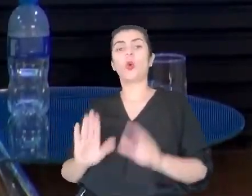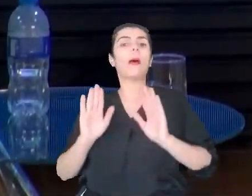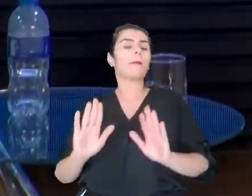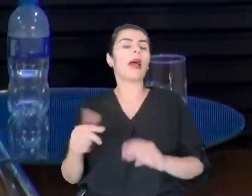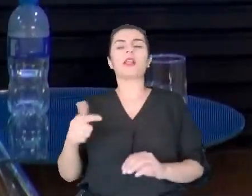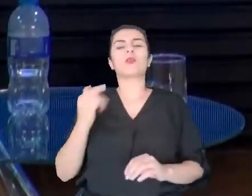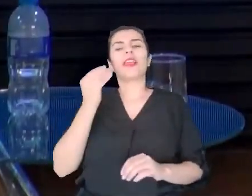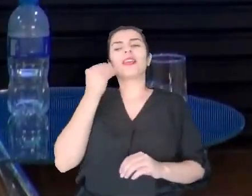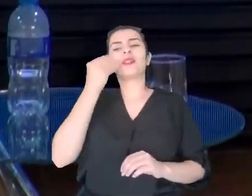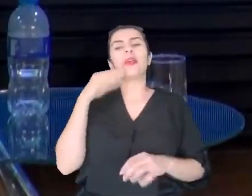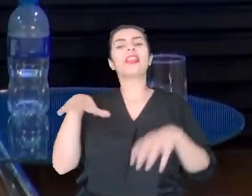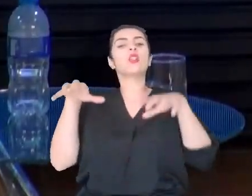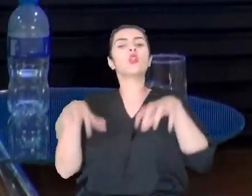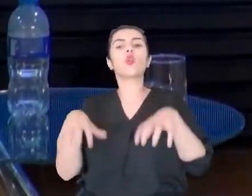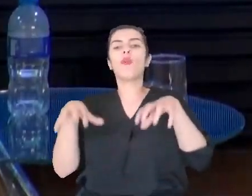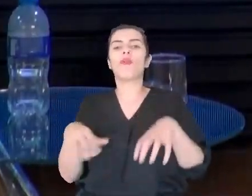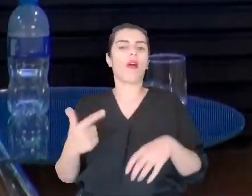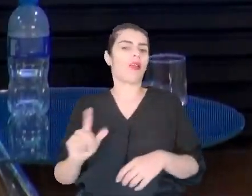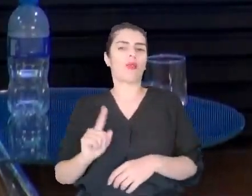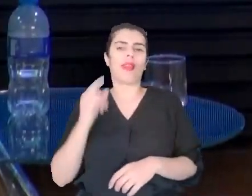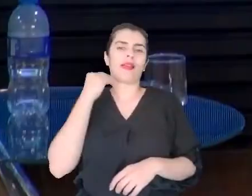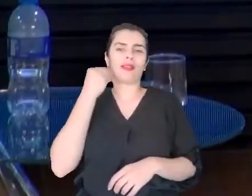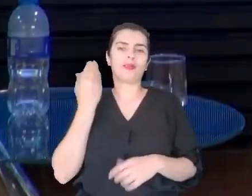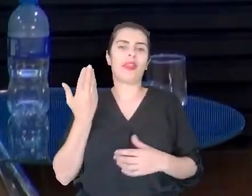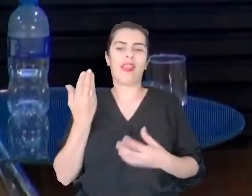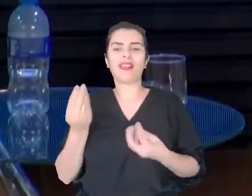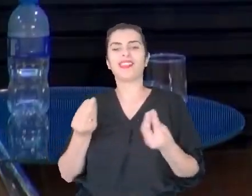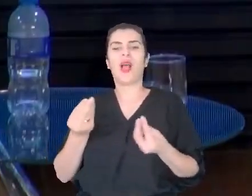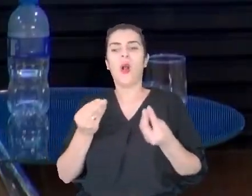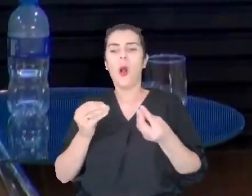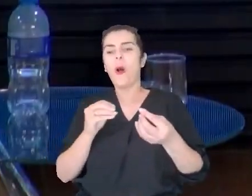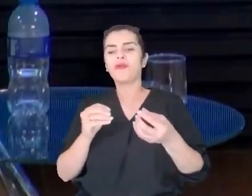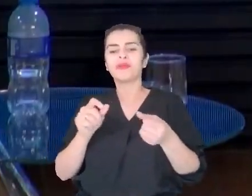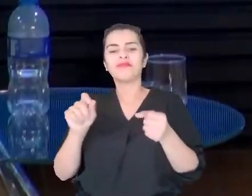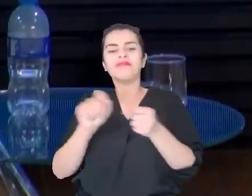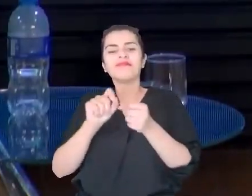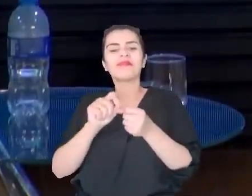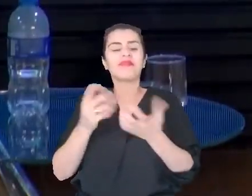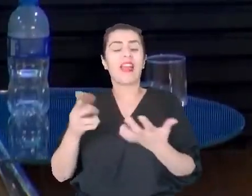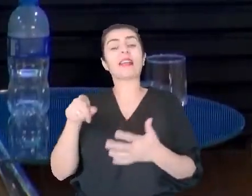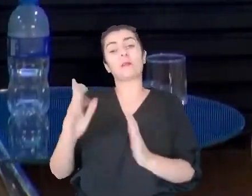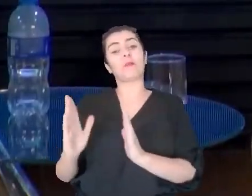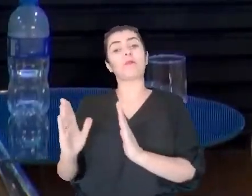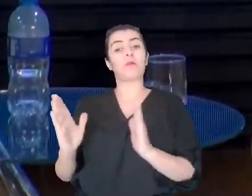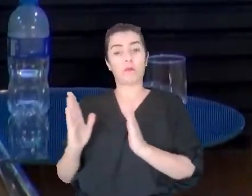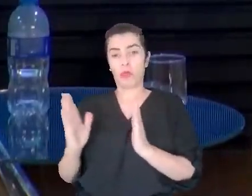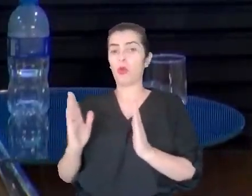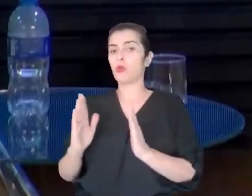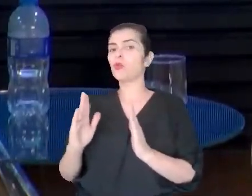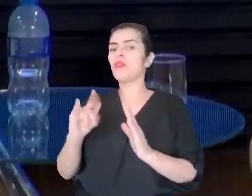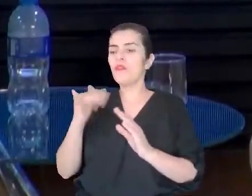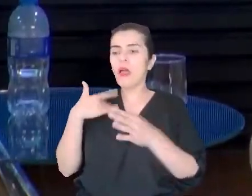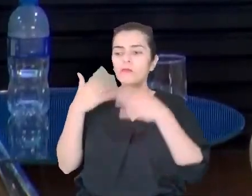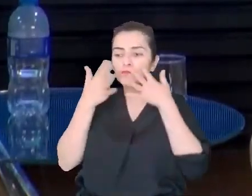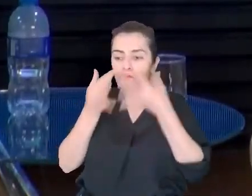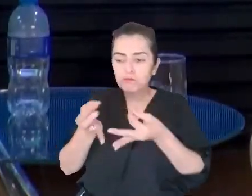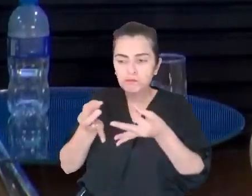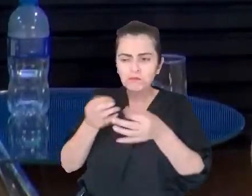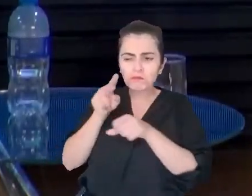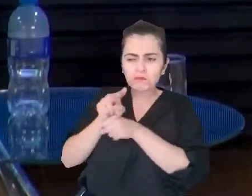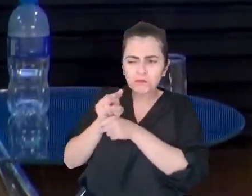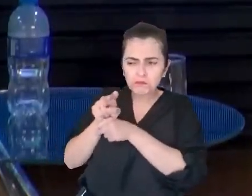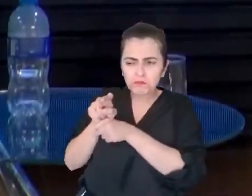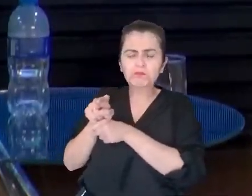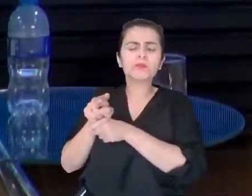período chuvoso, né, com essa mistura, né? Então, é um período que a gente vai ter que estar mais atento, né? E